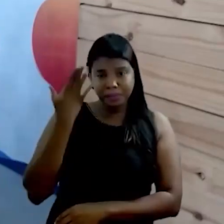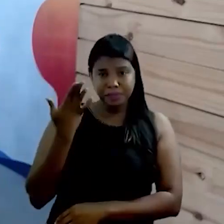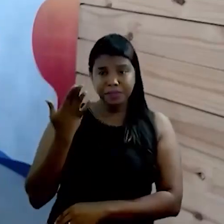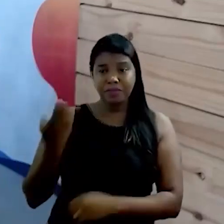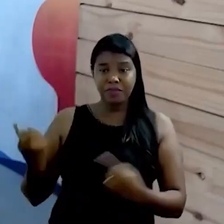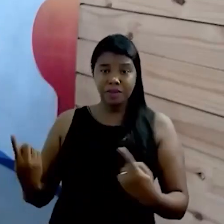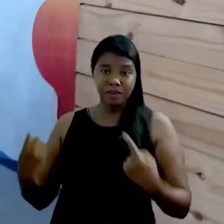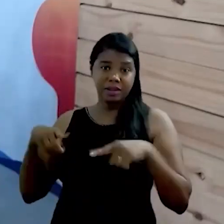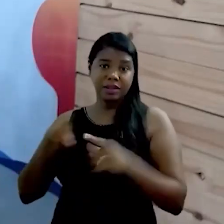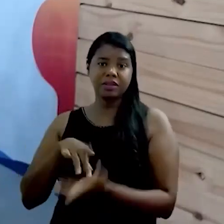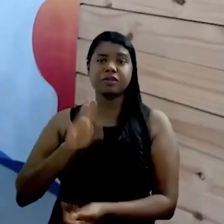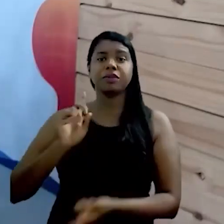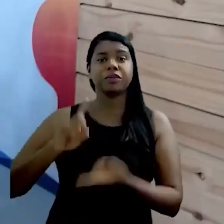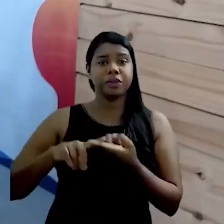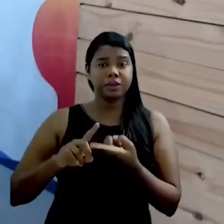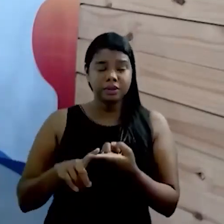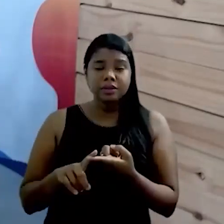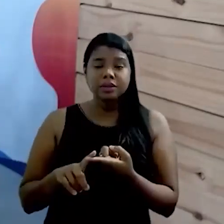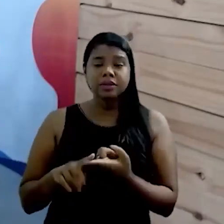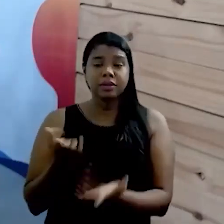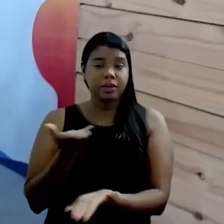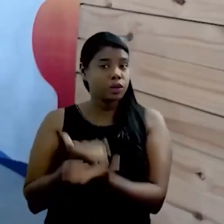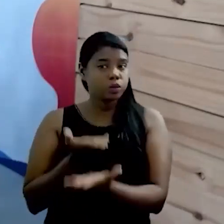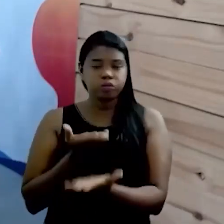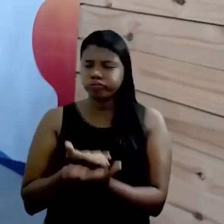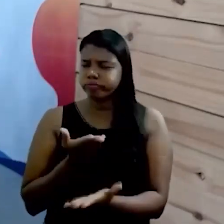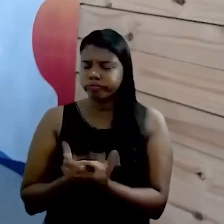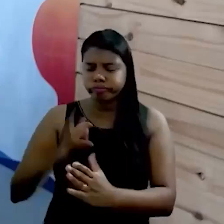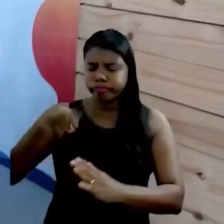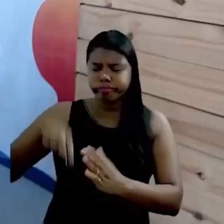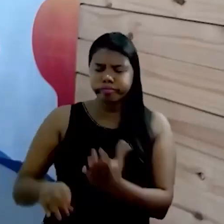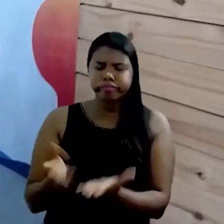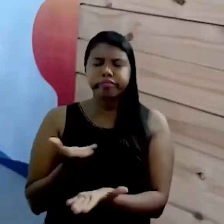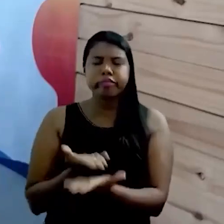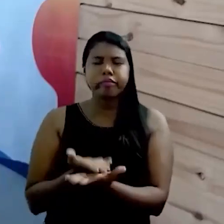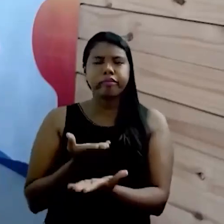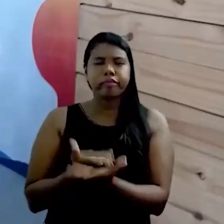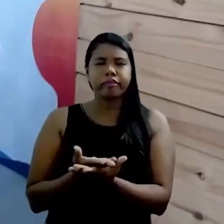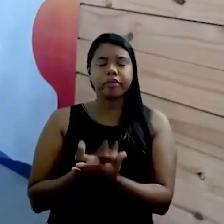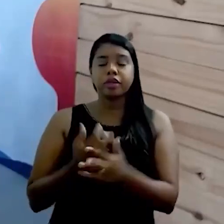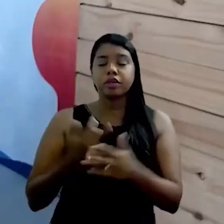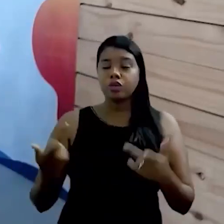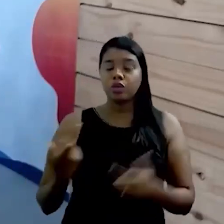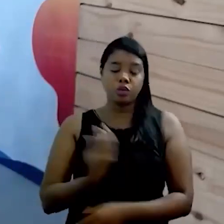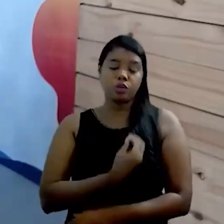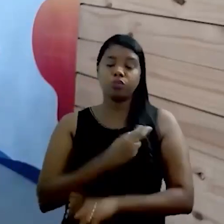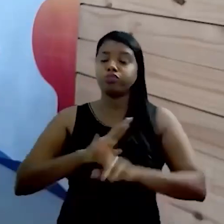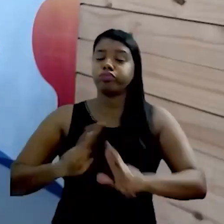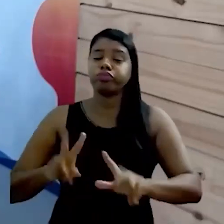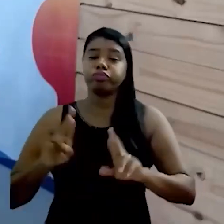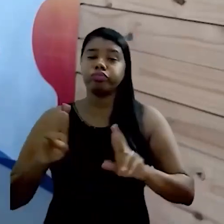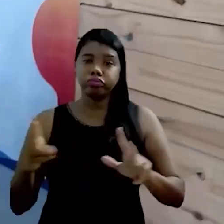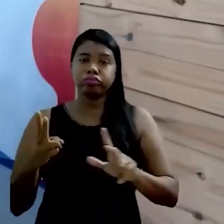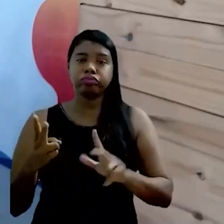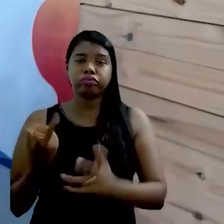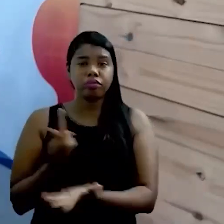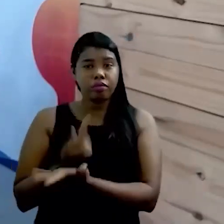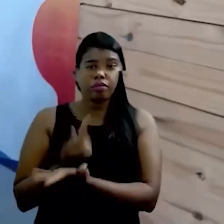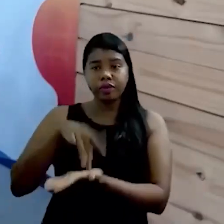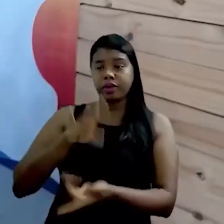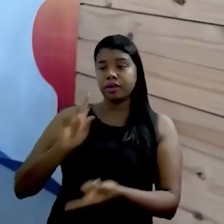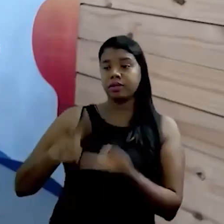grande desafio. É o desafio também do estudo constante, Sim. porque como são realidades diferentes, a gente